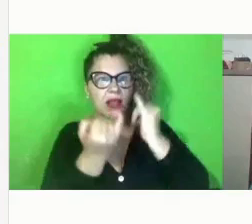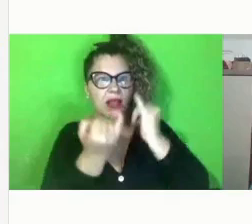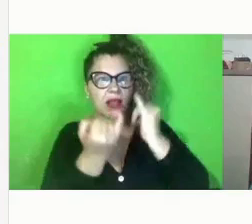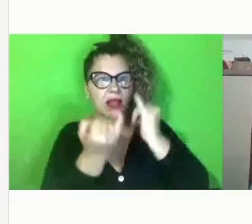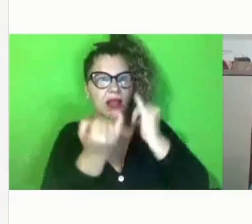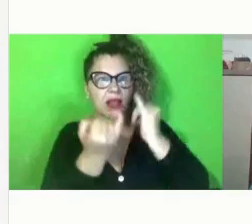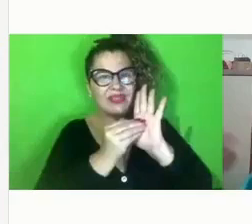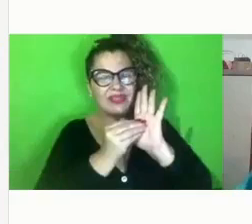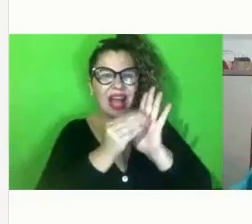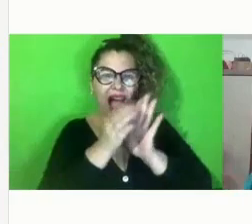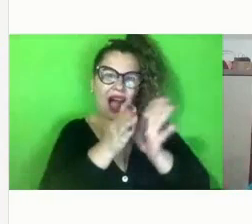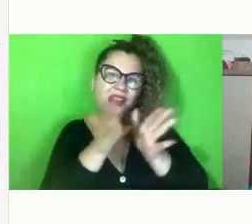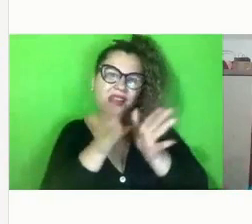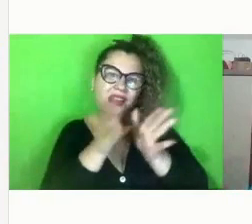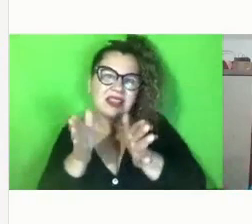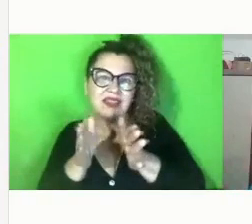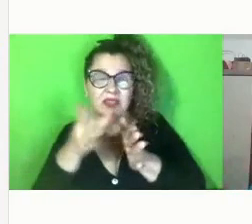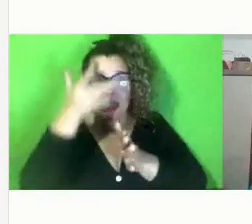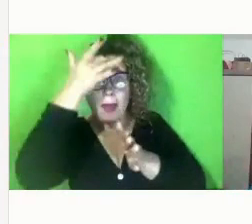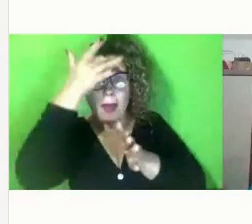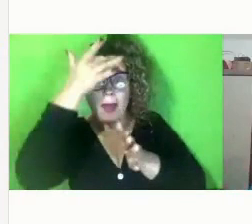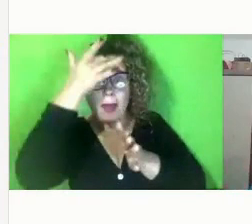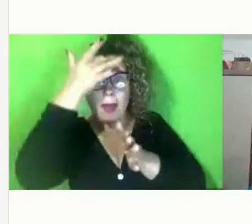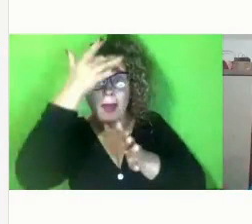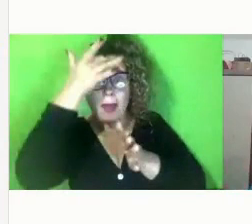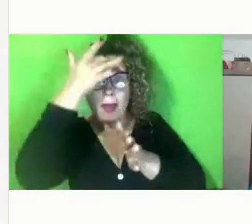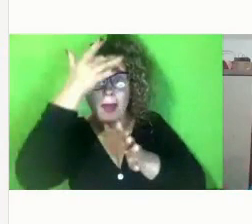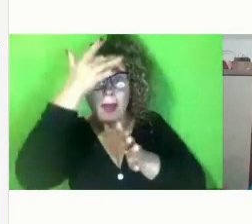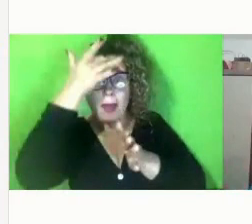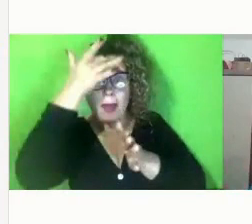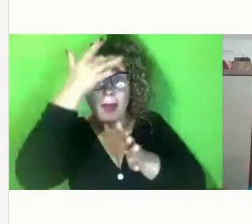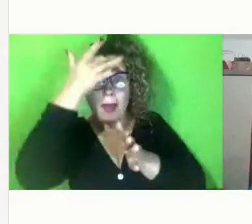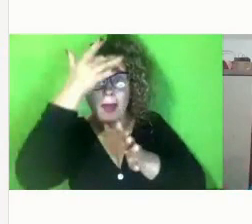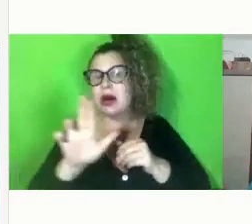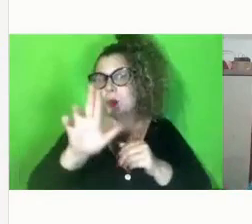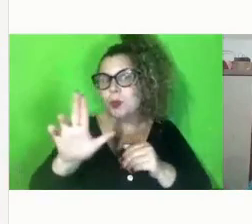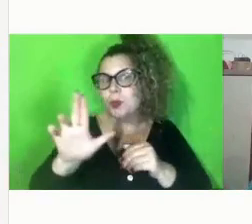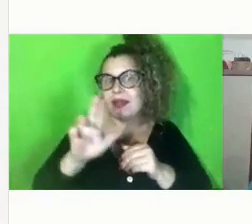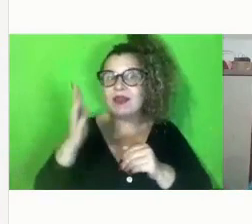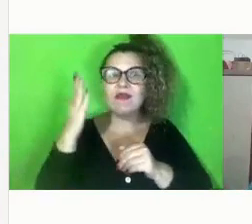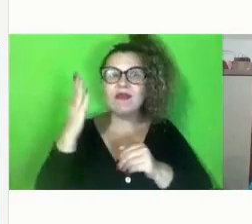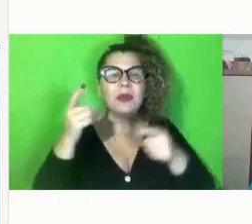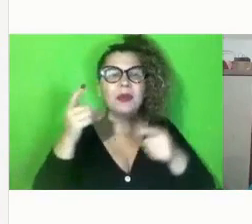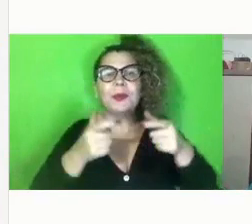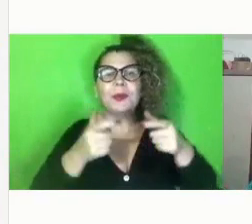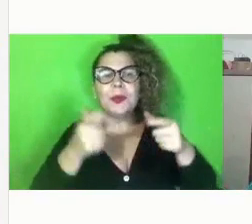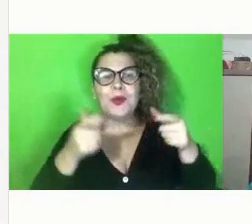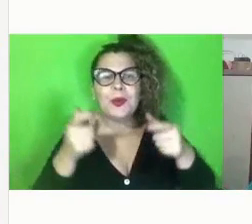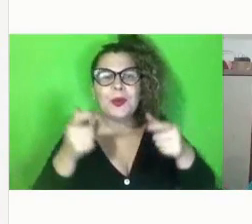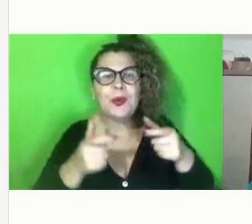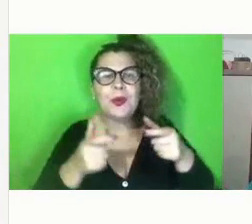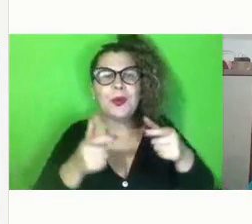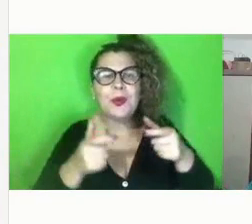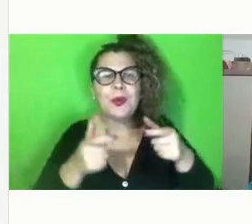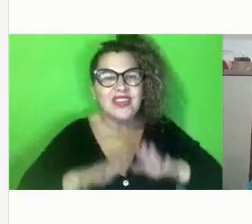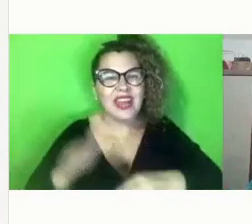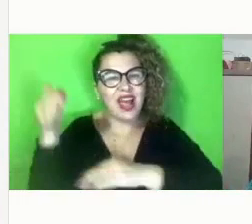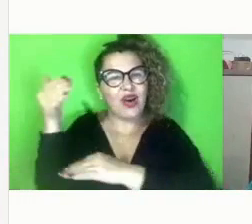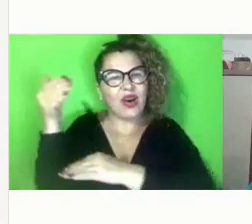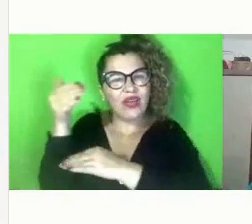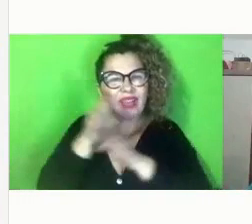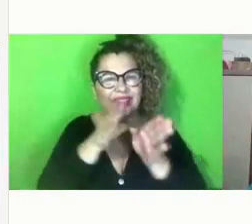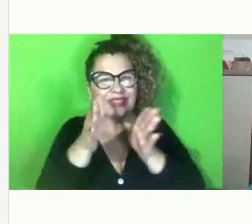acessível, onde a pessoa que vem para o Uberlândia, ela vai saber aonde ela se hospedar com acessibilidade, qual o restaurante que ela